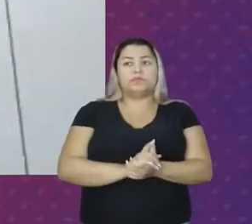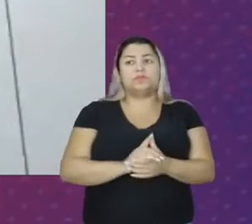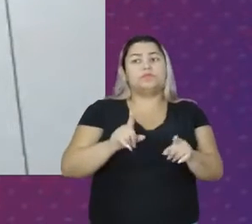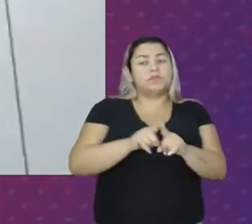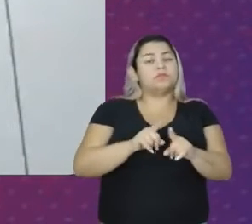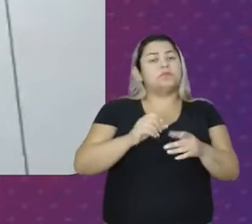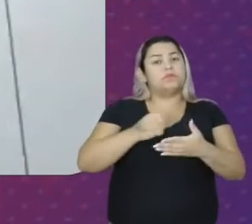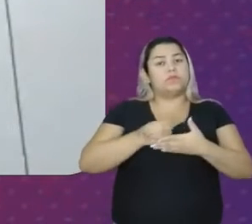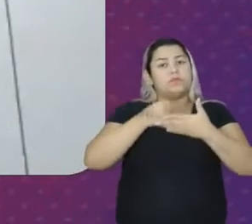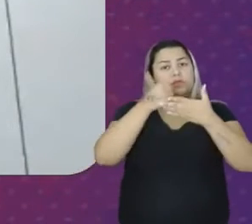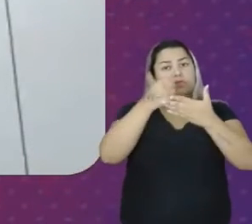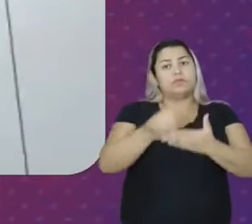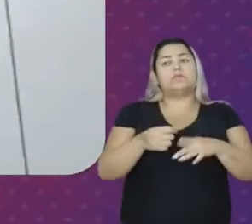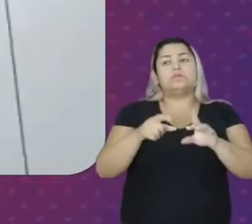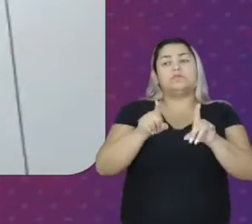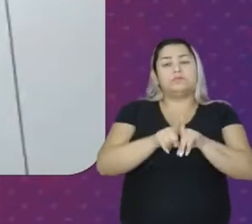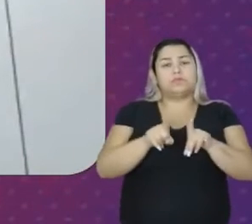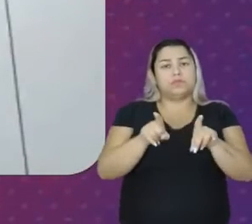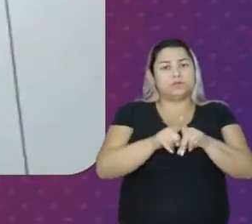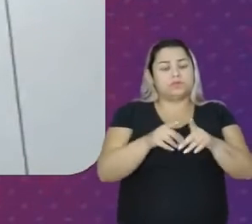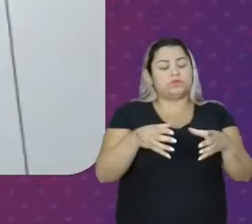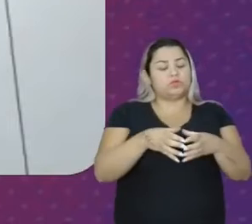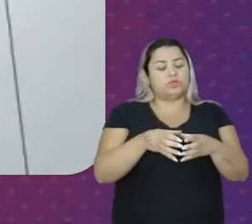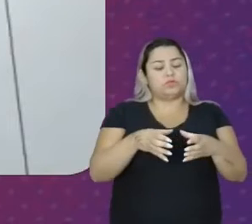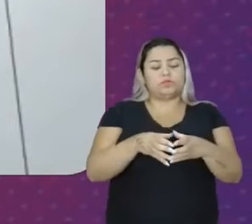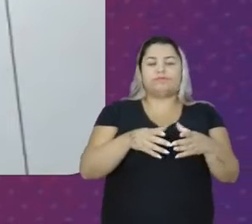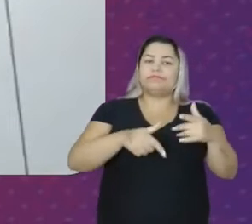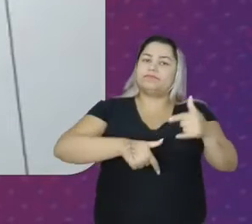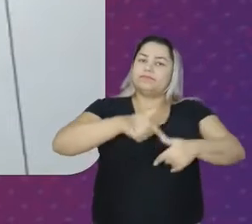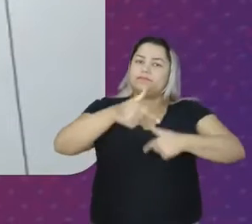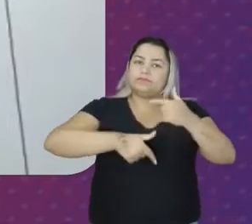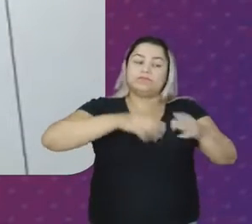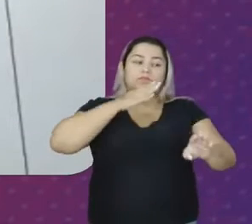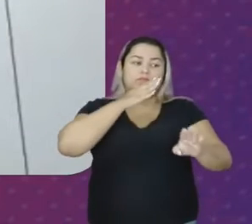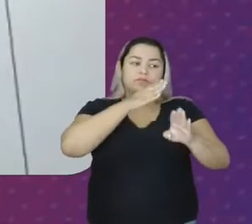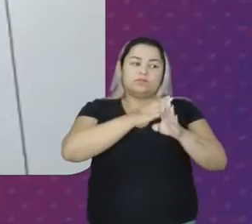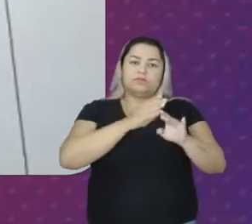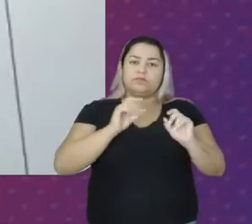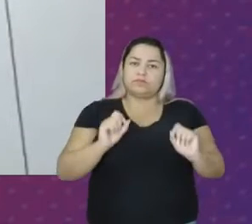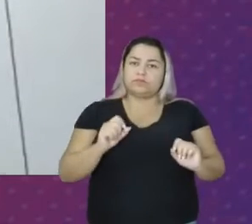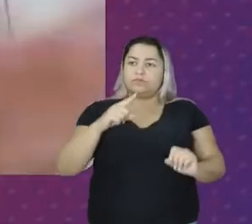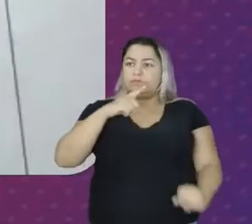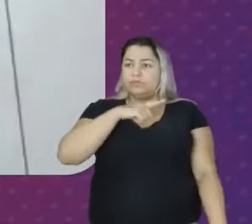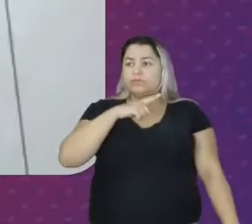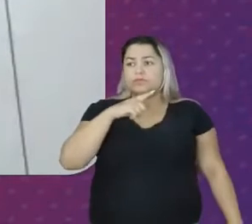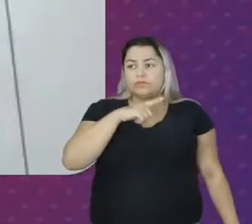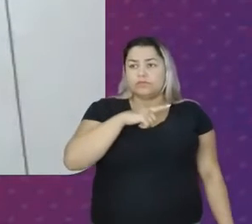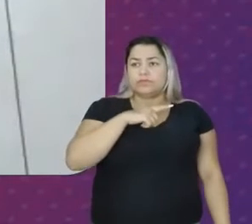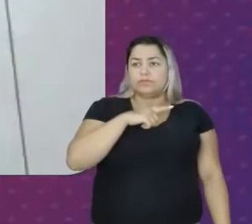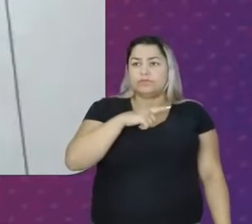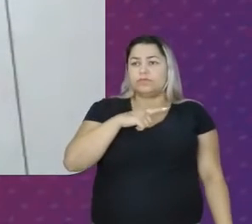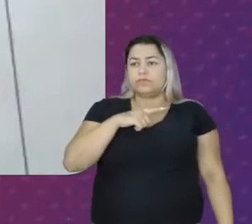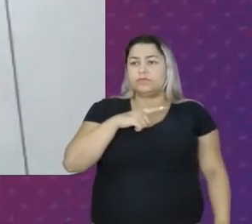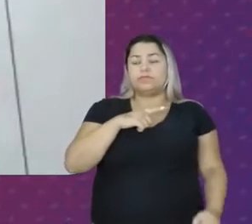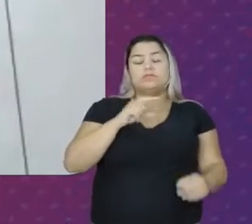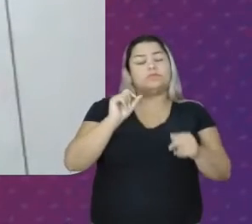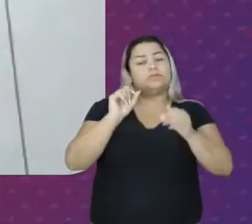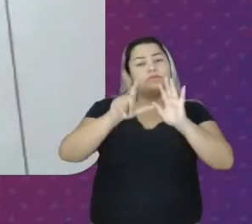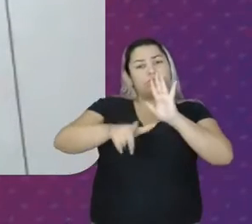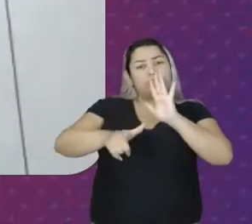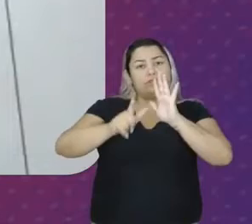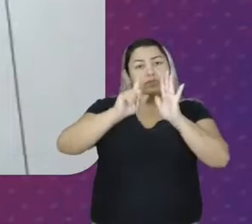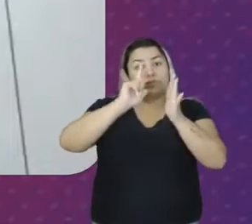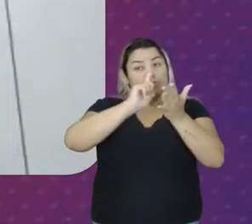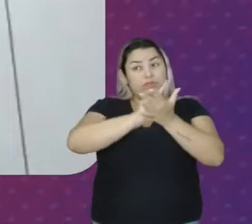tem muito a contribuir nesse grupo de trabalho. O objetivo do grupo de trabalho interministerial é elaborar uma